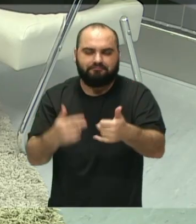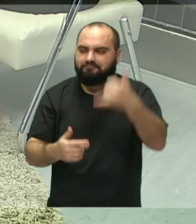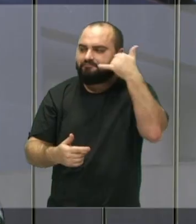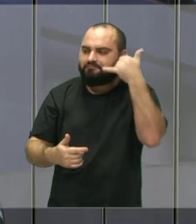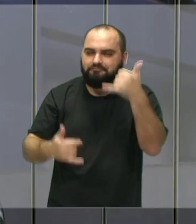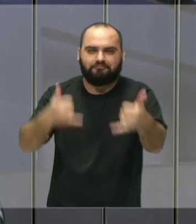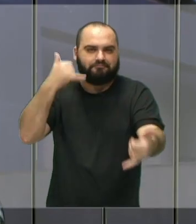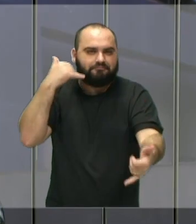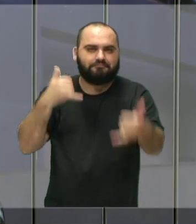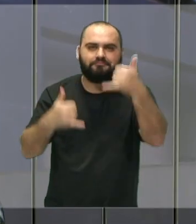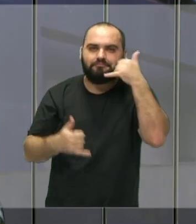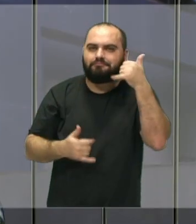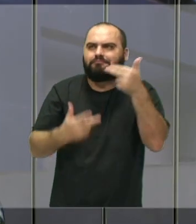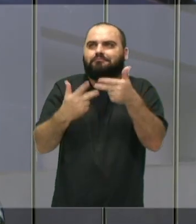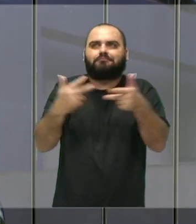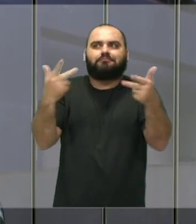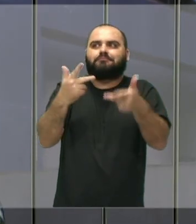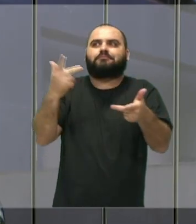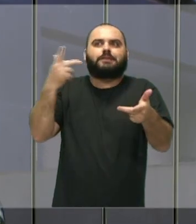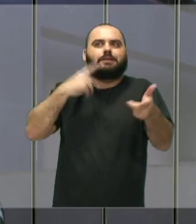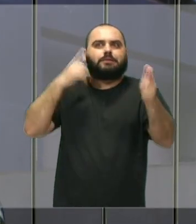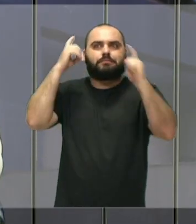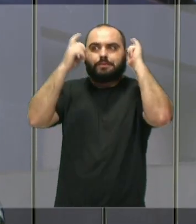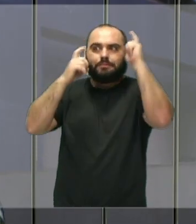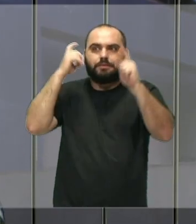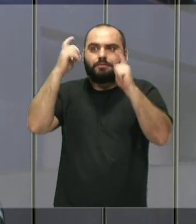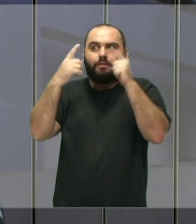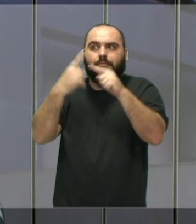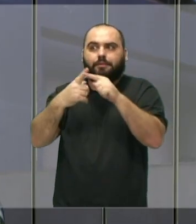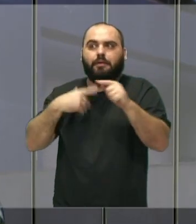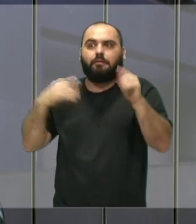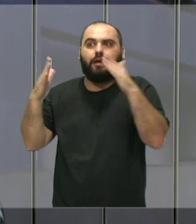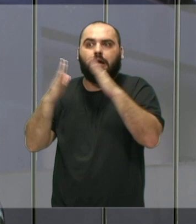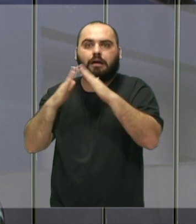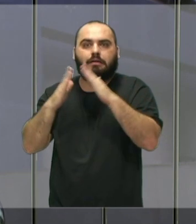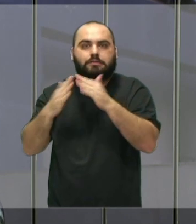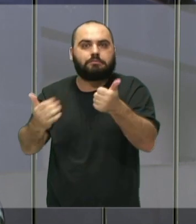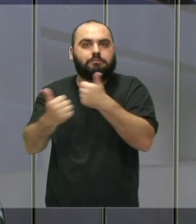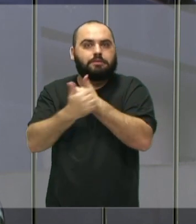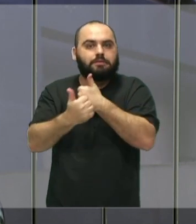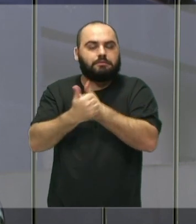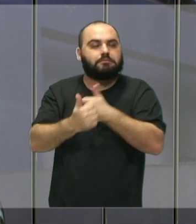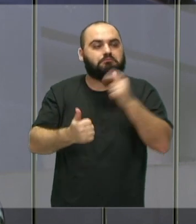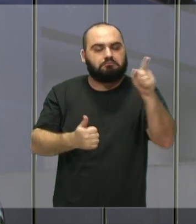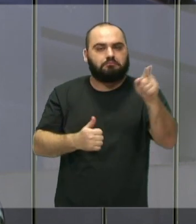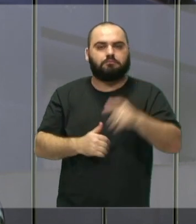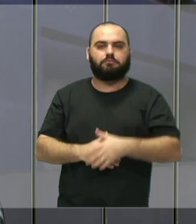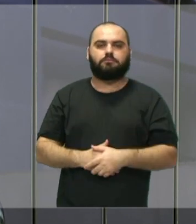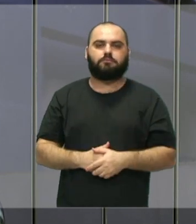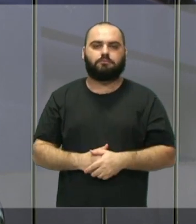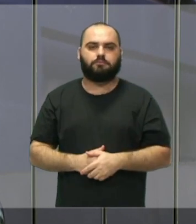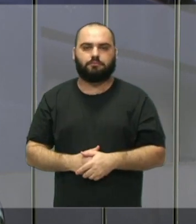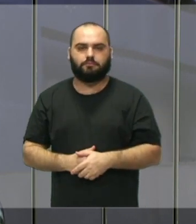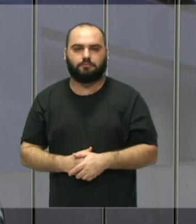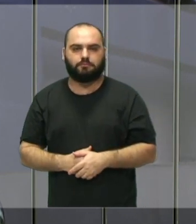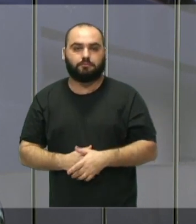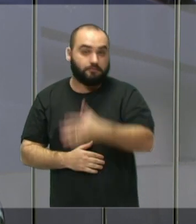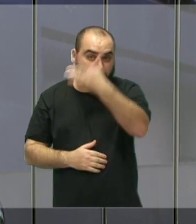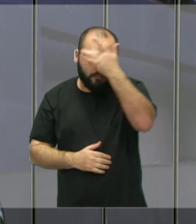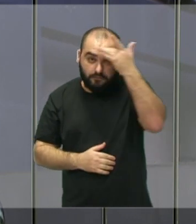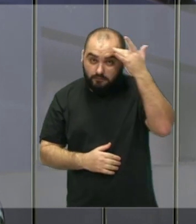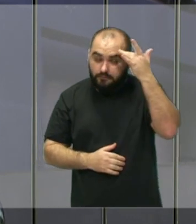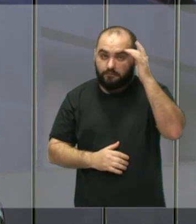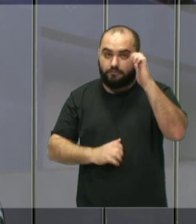né? E já era também uma preocupação minha, porque eu moro ali perto, então eu vi ela crescer. E o pessoal da